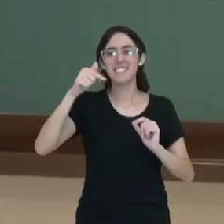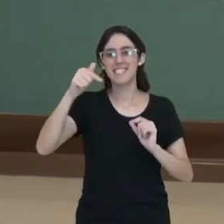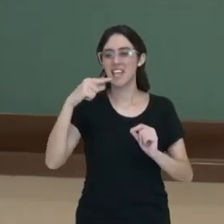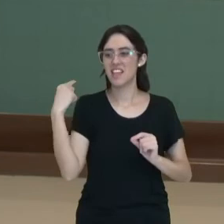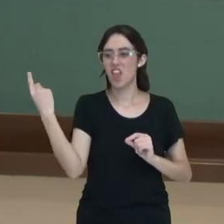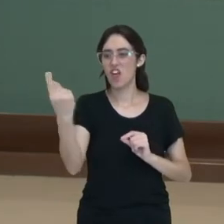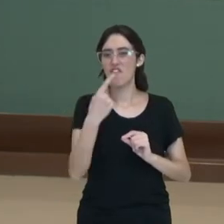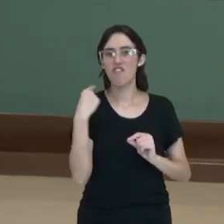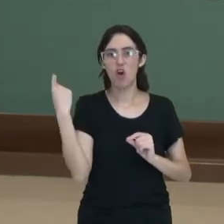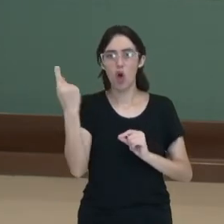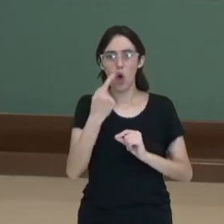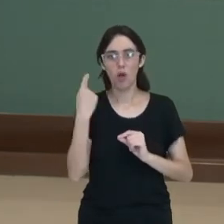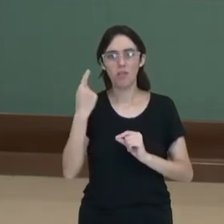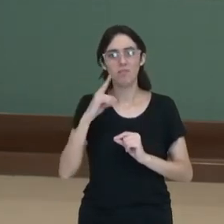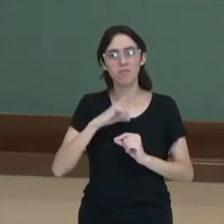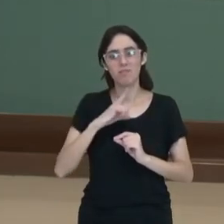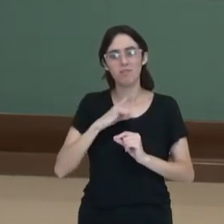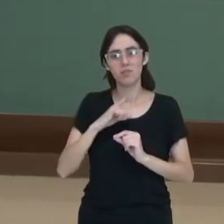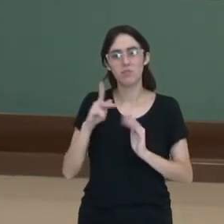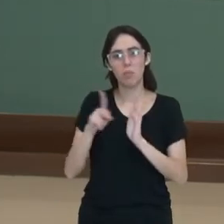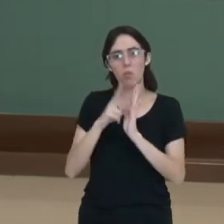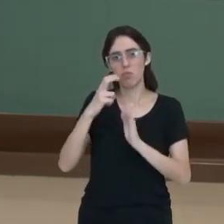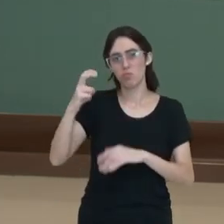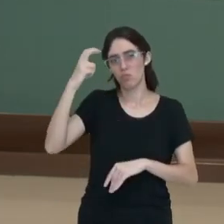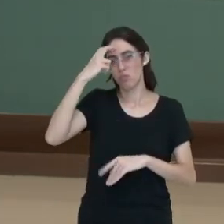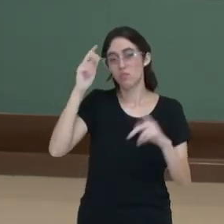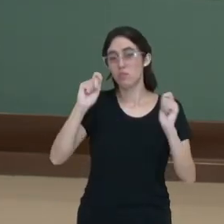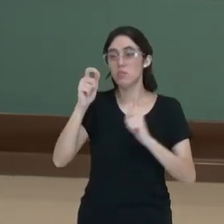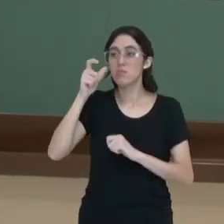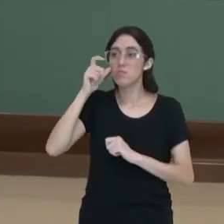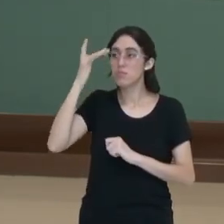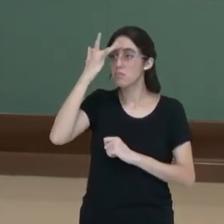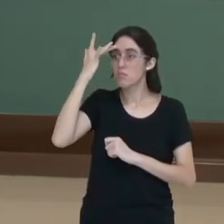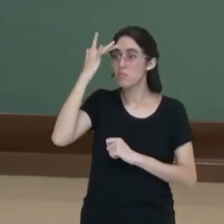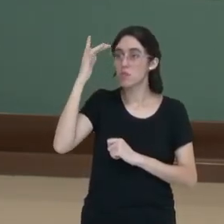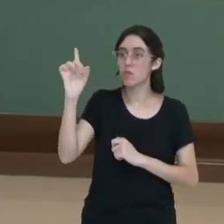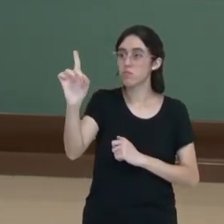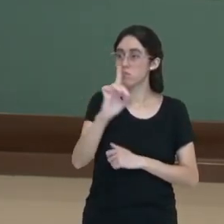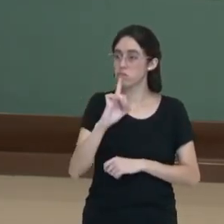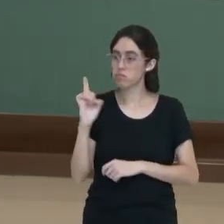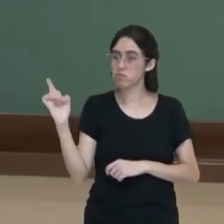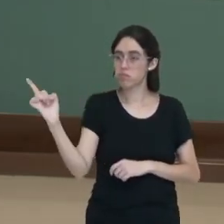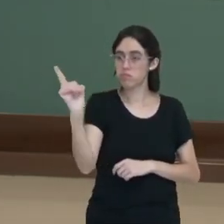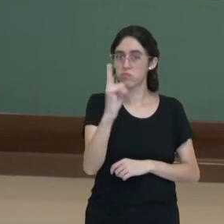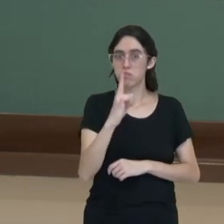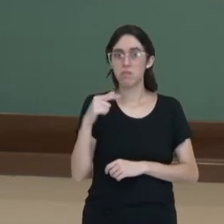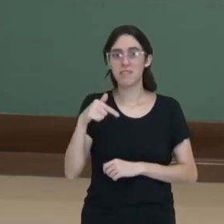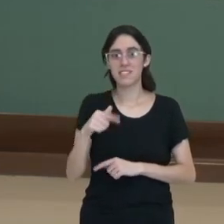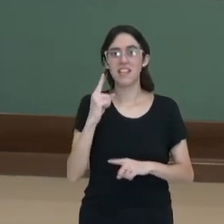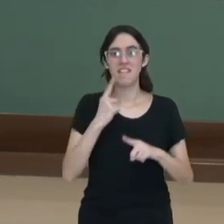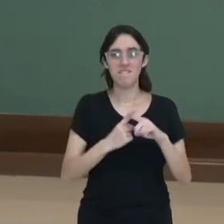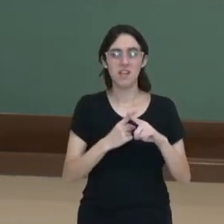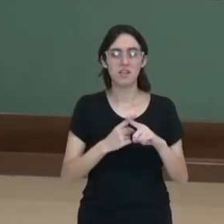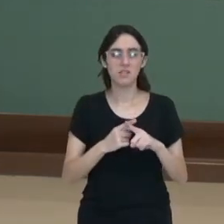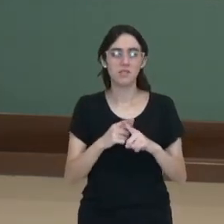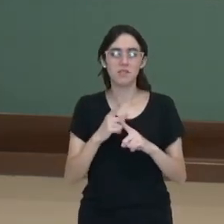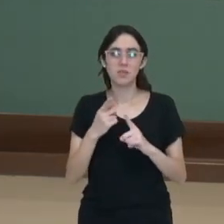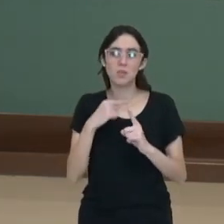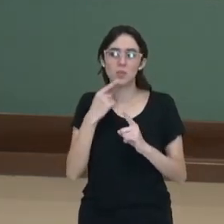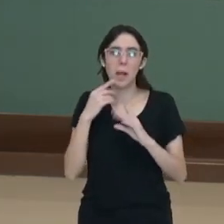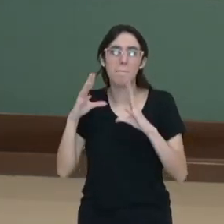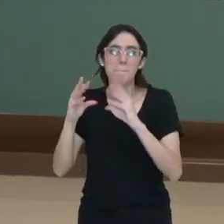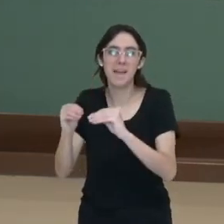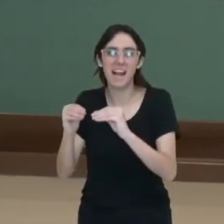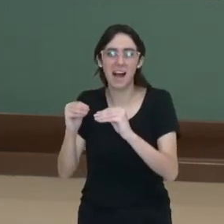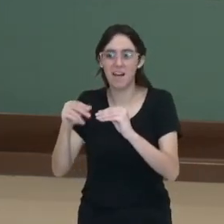7 voltas. Tem como você ir lá e ver as pessoas fazendo. Mas não pegar as 7 voltas. É uma fonte imaterial. O estar